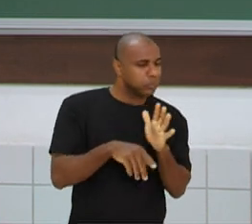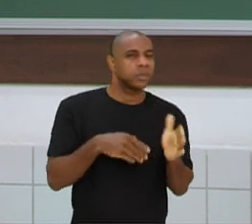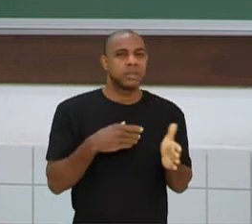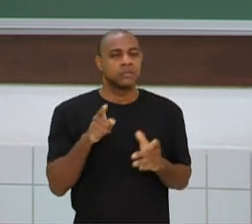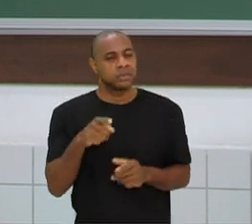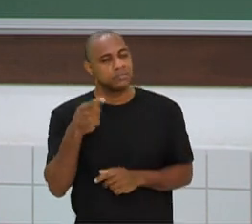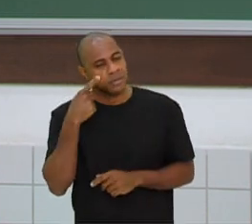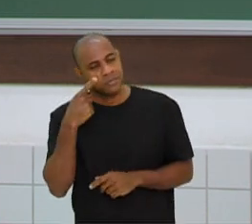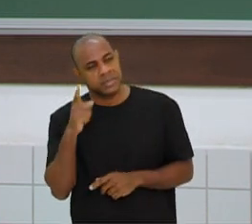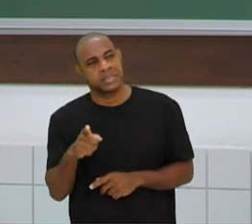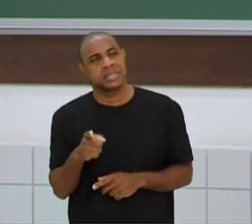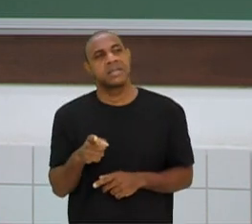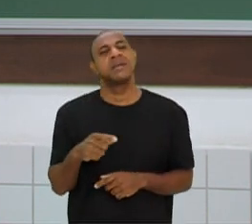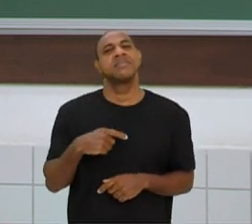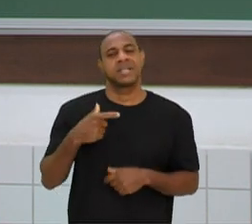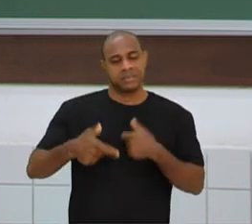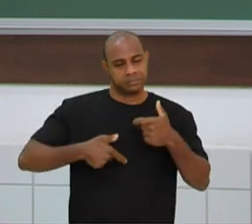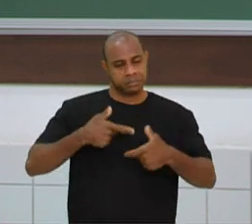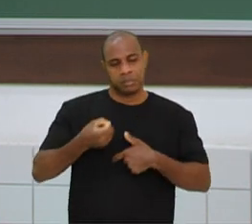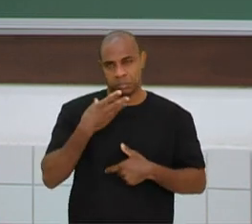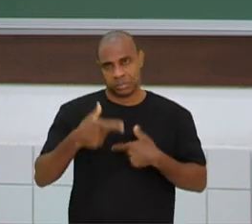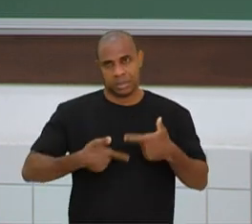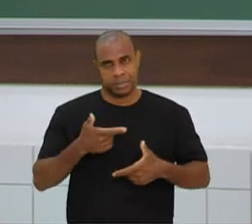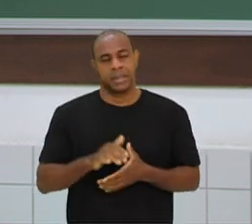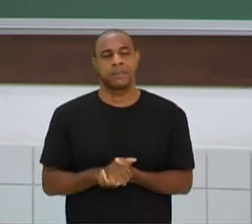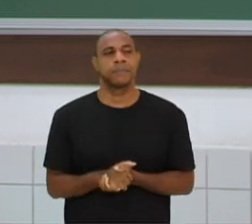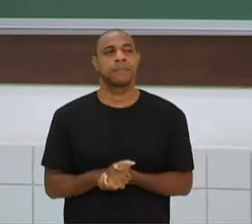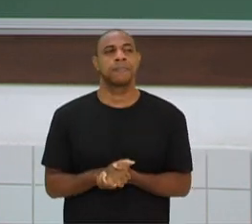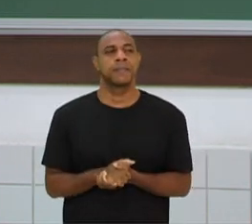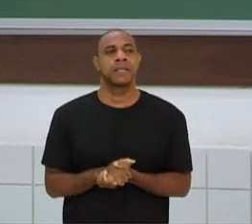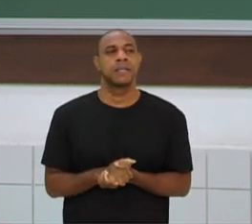vão ver que vai ser muito produtivo para vocês. Ok?